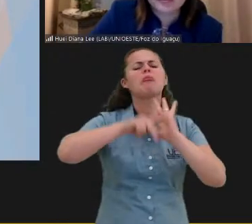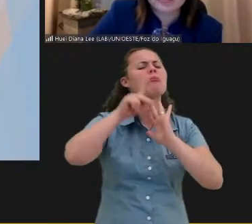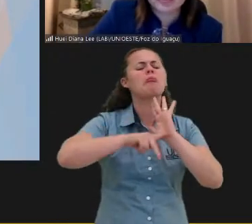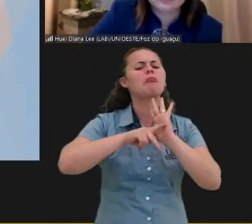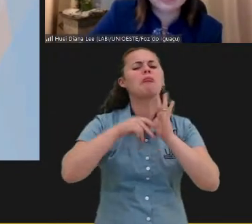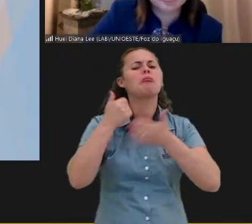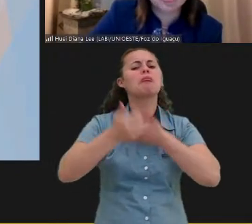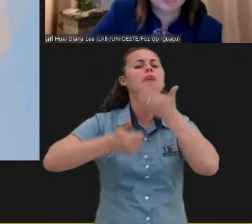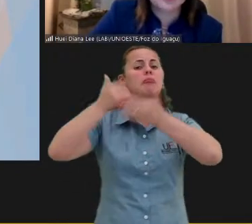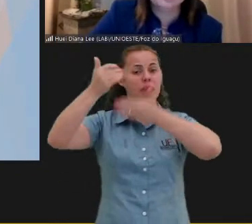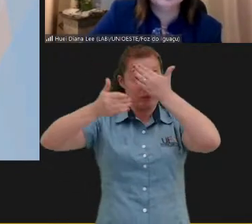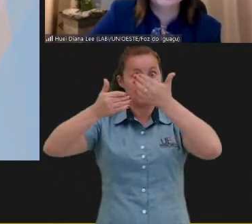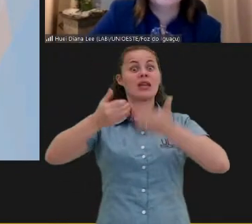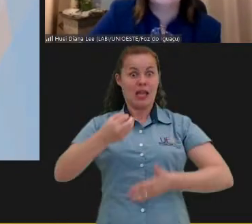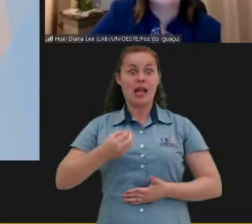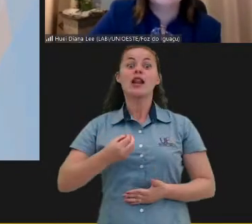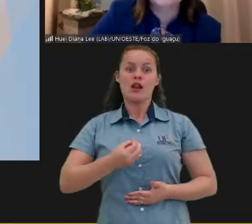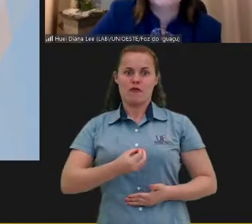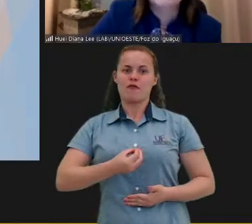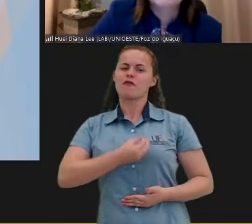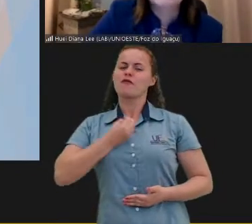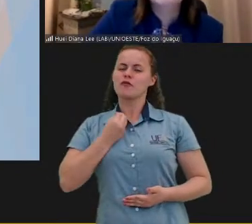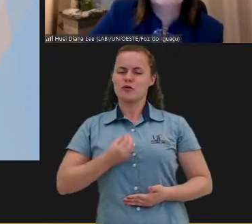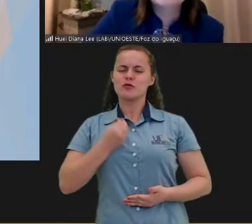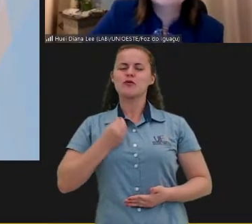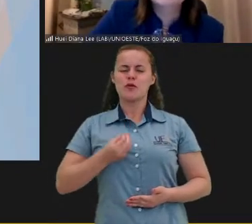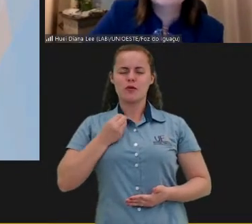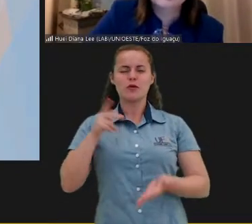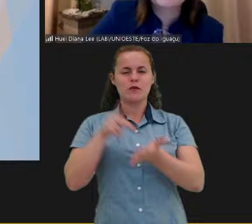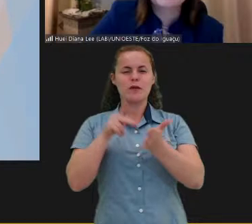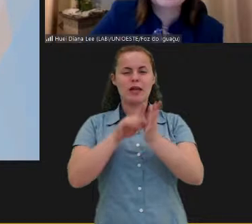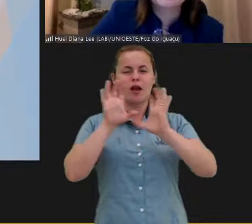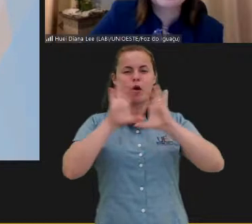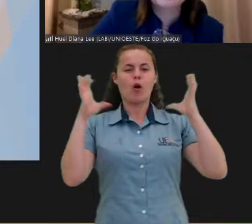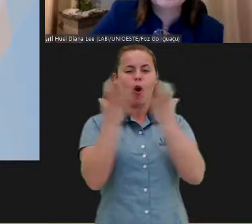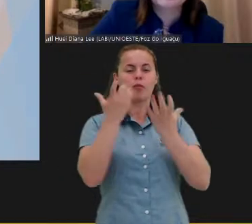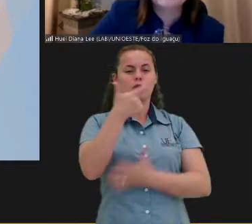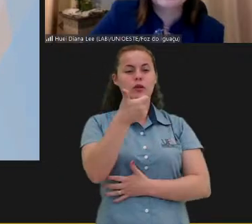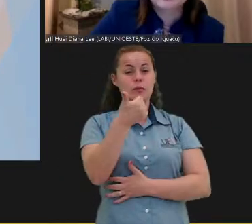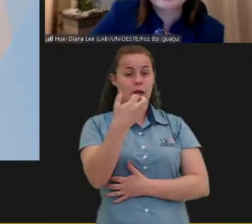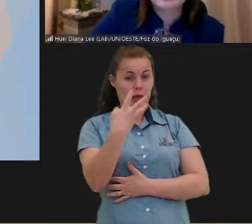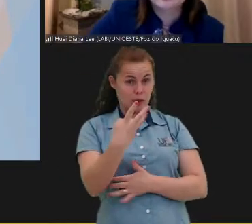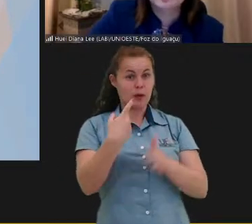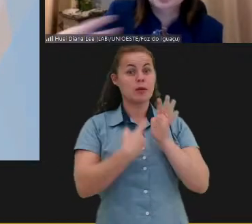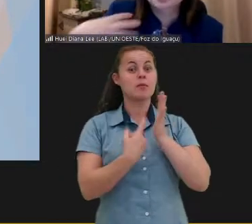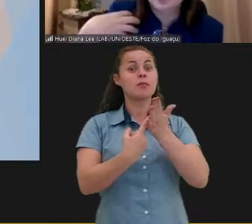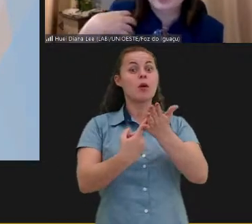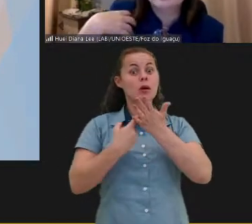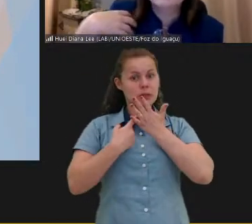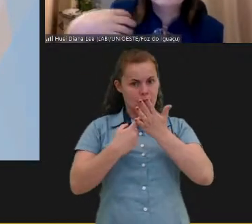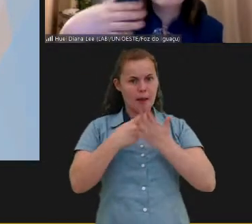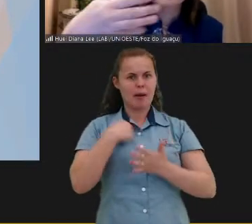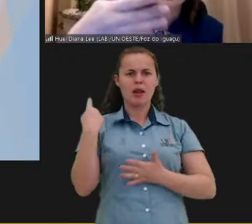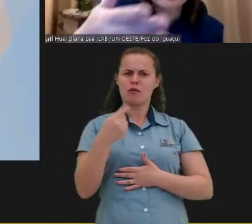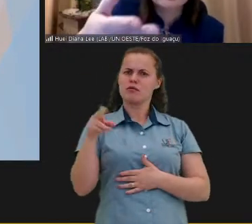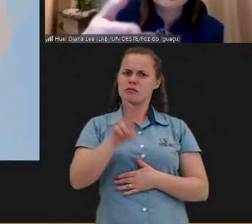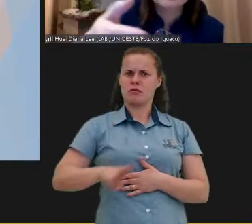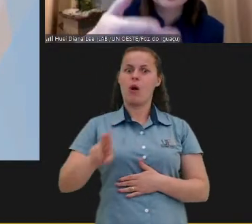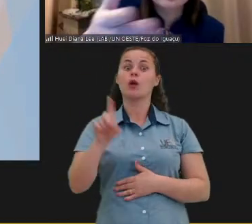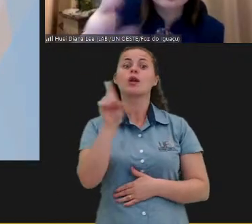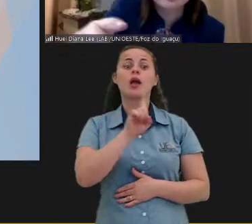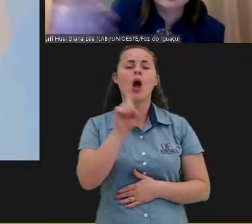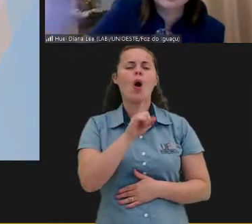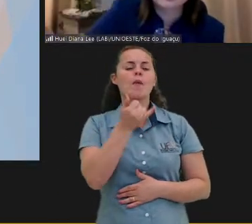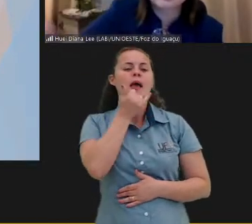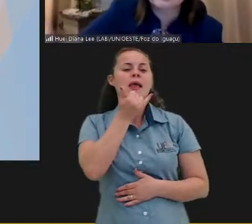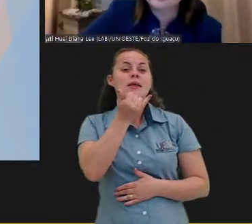de fato, tá, durante a Copa de 2014. Ele conseguia mostrar para a gente, quer dizer, não para o usuário, mas, por exemplo,